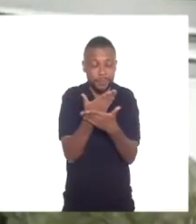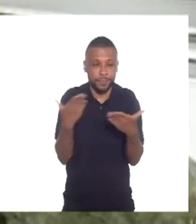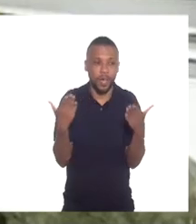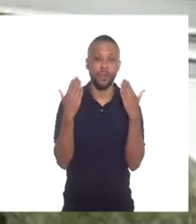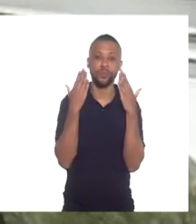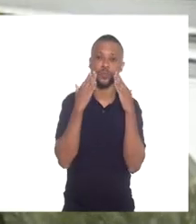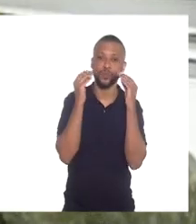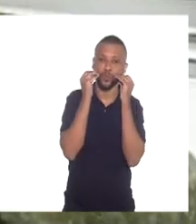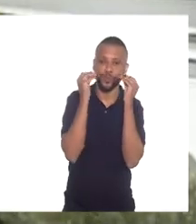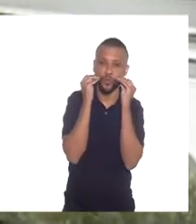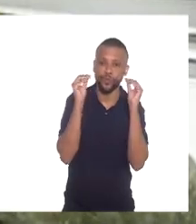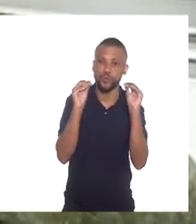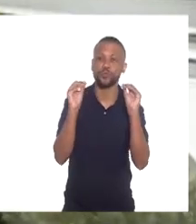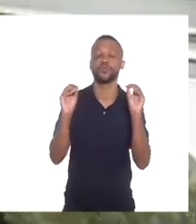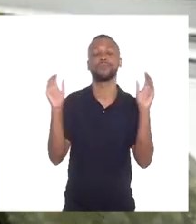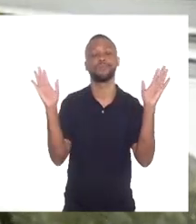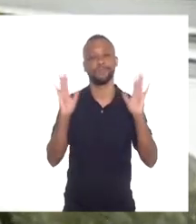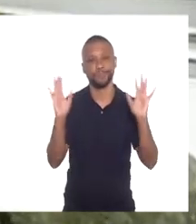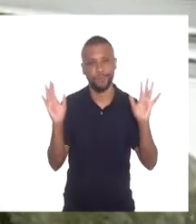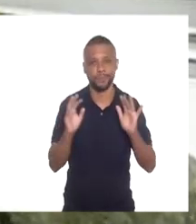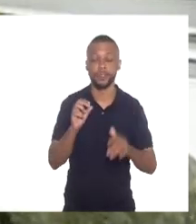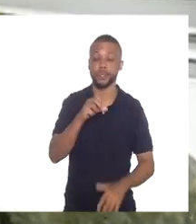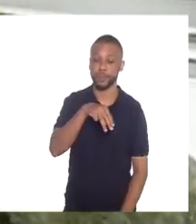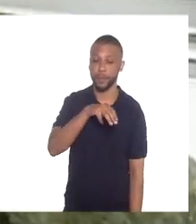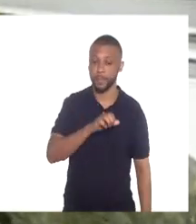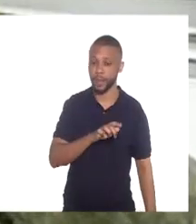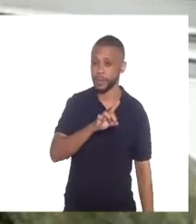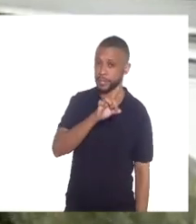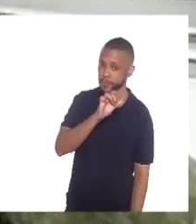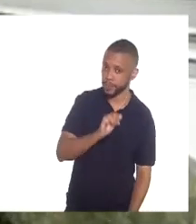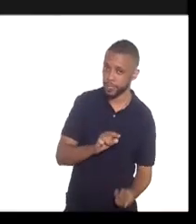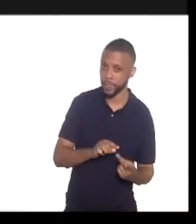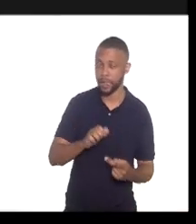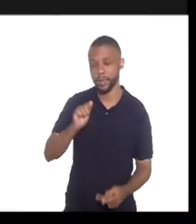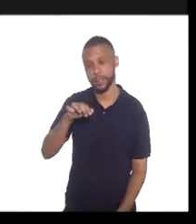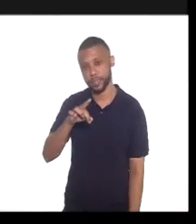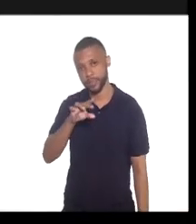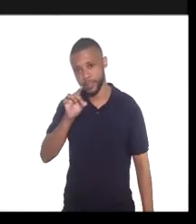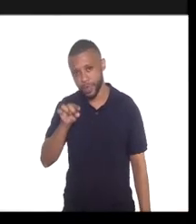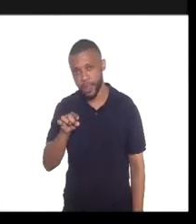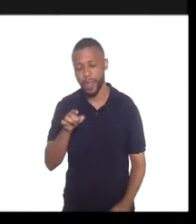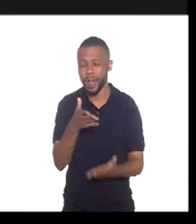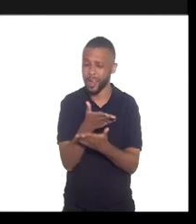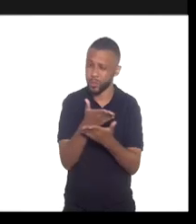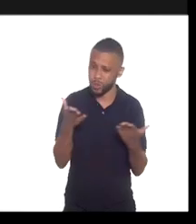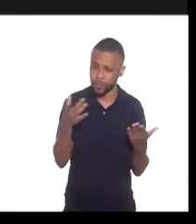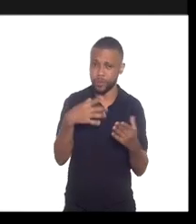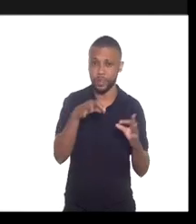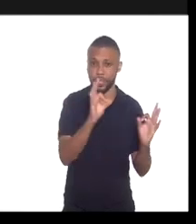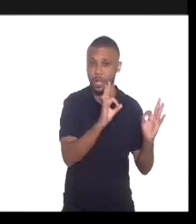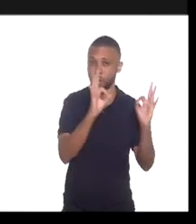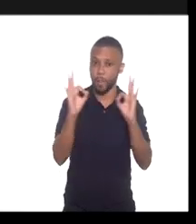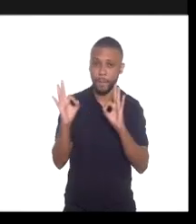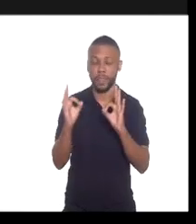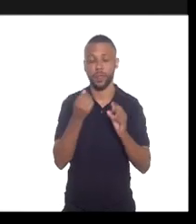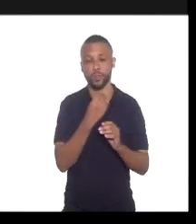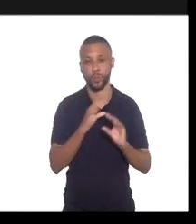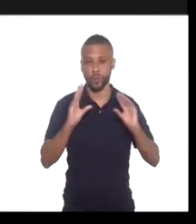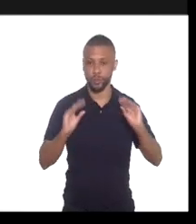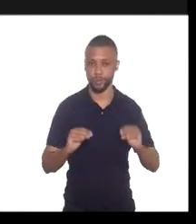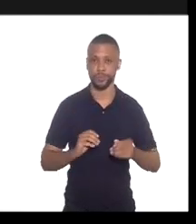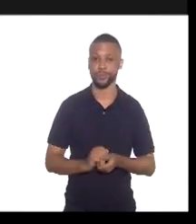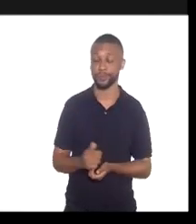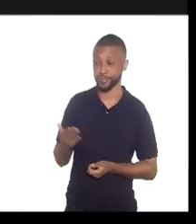Magda, do André, do nosso Mauro Osório e da nossa Célia Jordão. Uma boa noite. Célia, por favor, com a palavra.